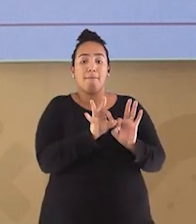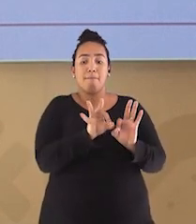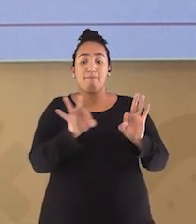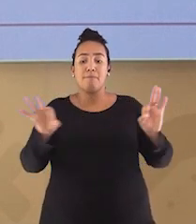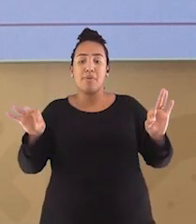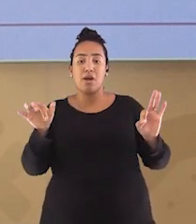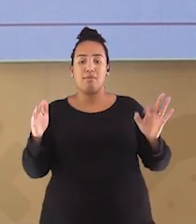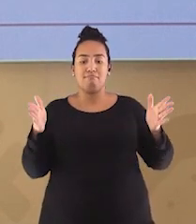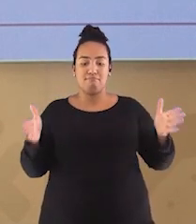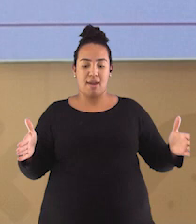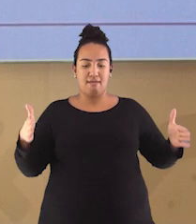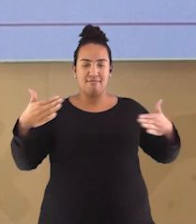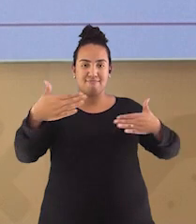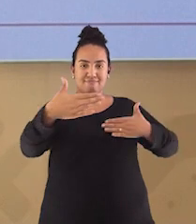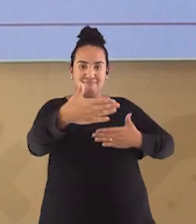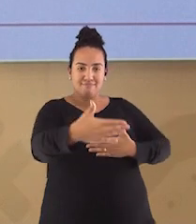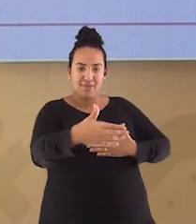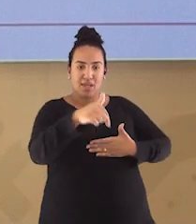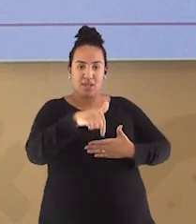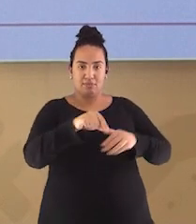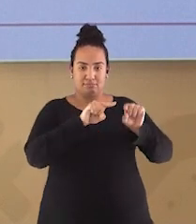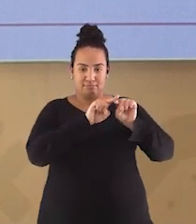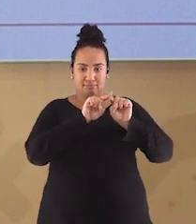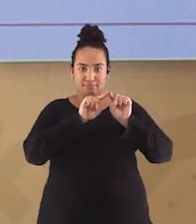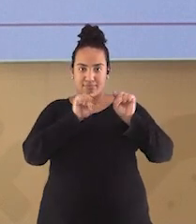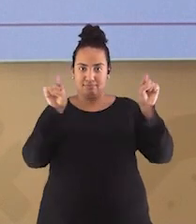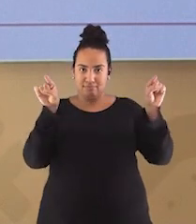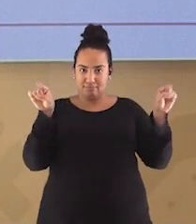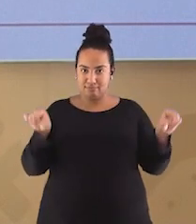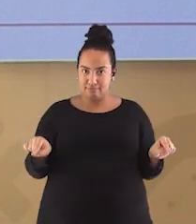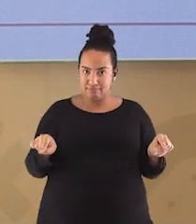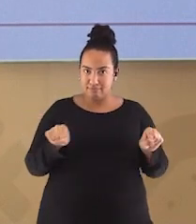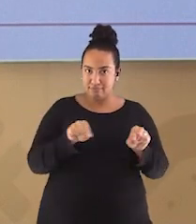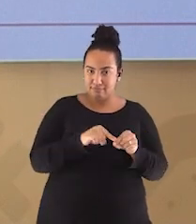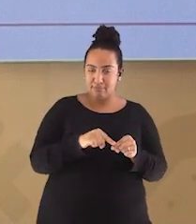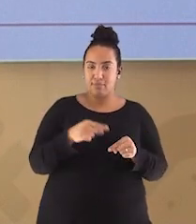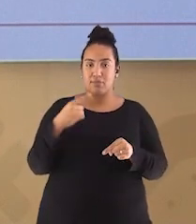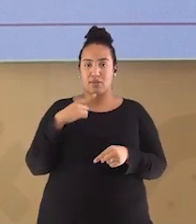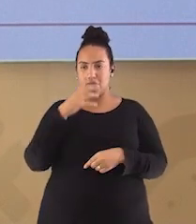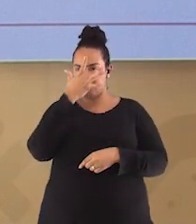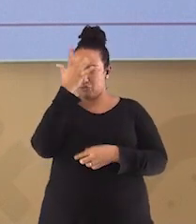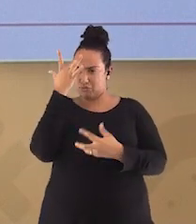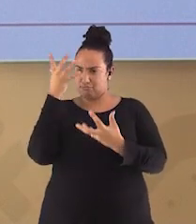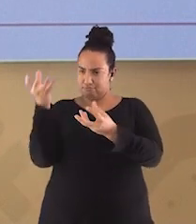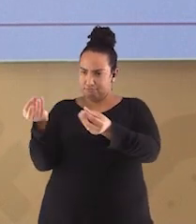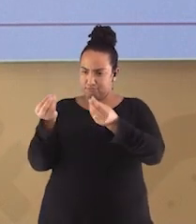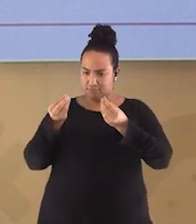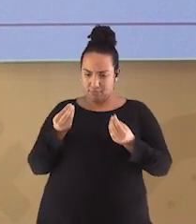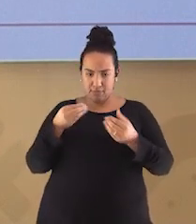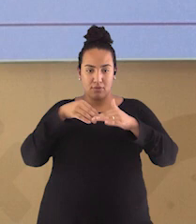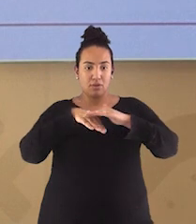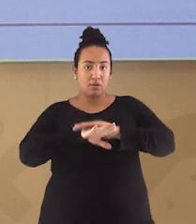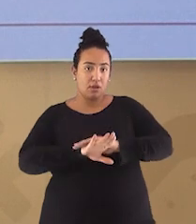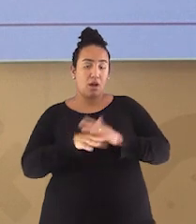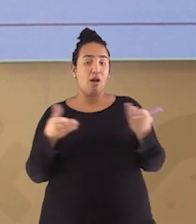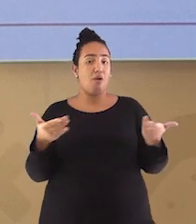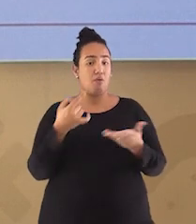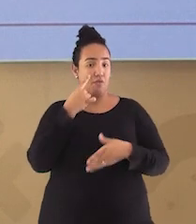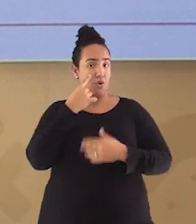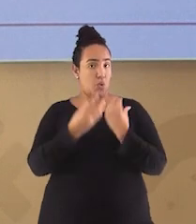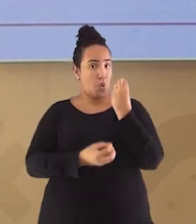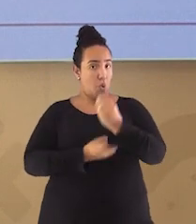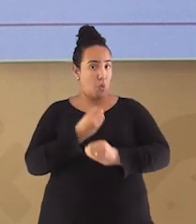cercar uma área que tem forma retangular para receber as doações que serão recebidas vamos ver como podemos